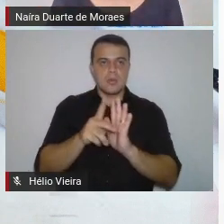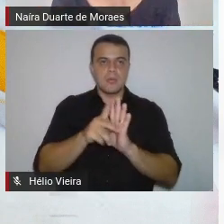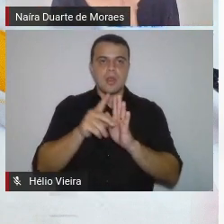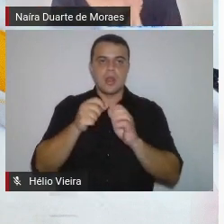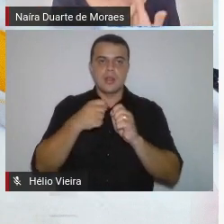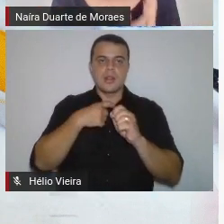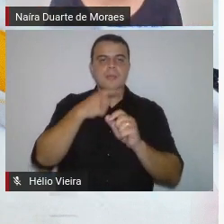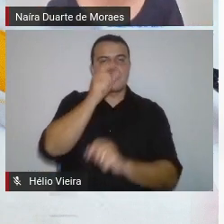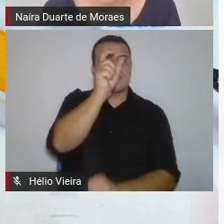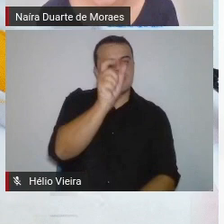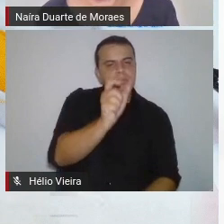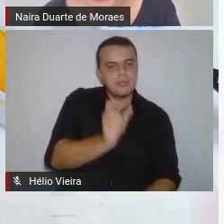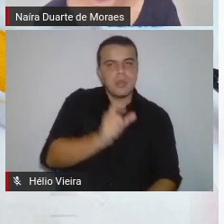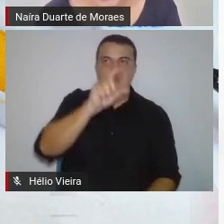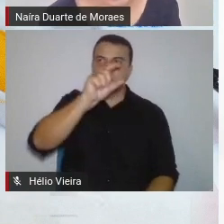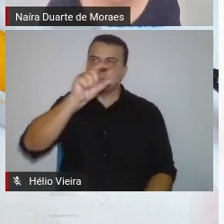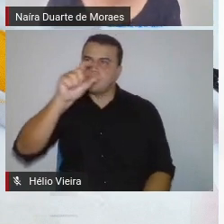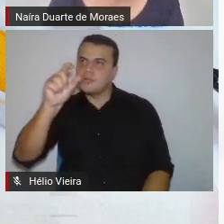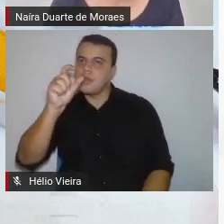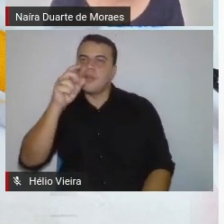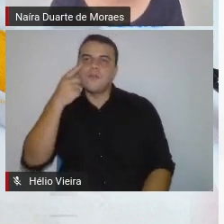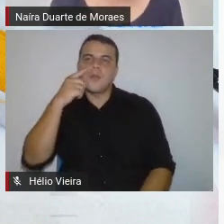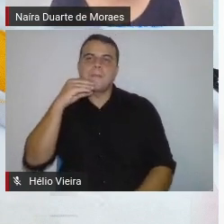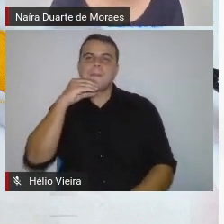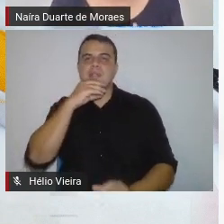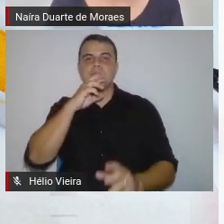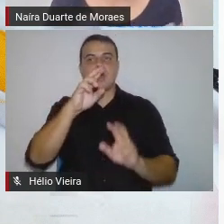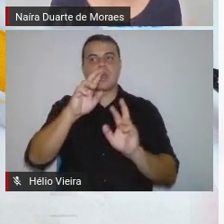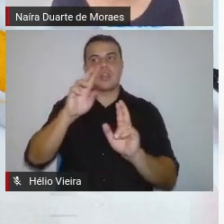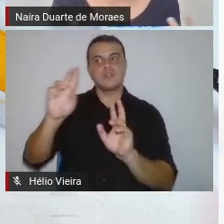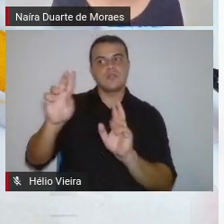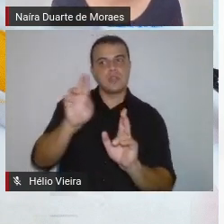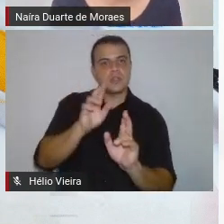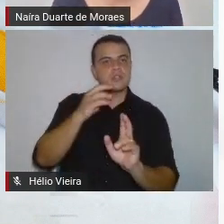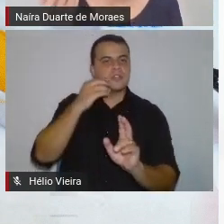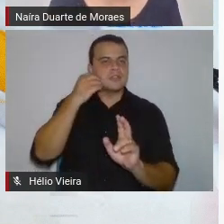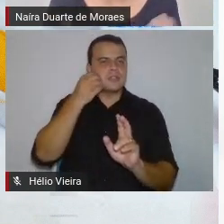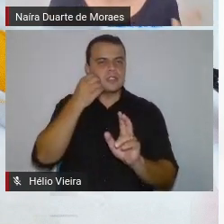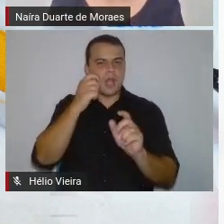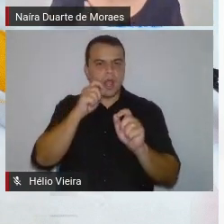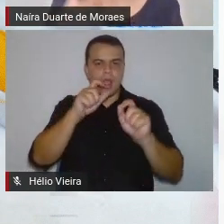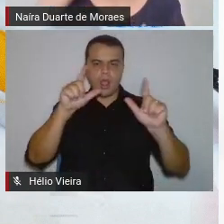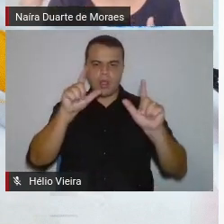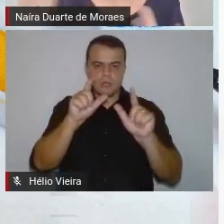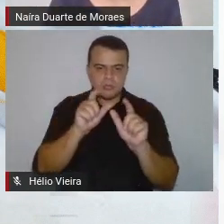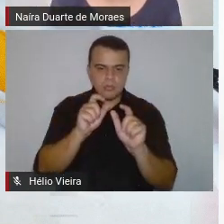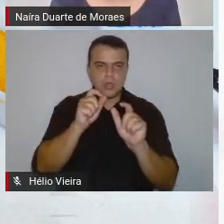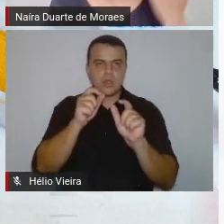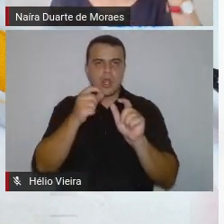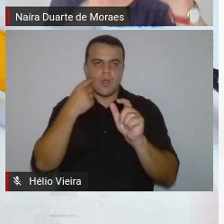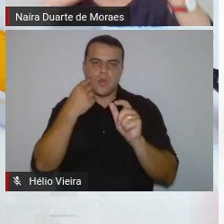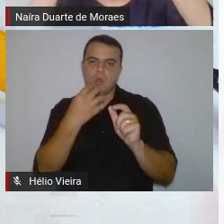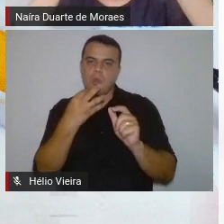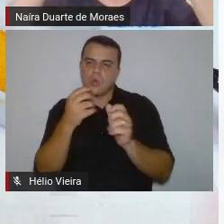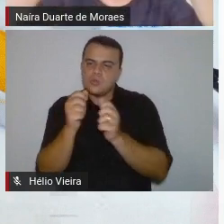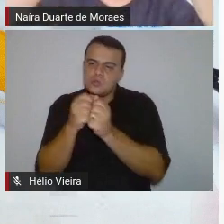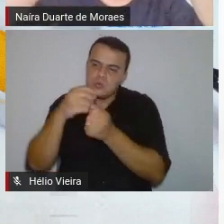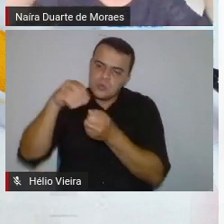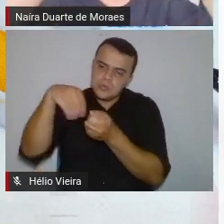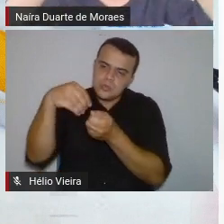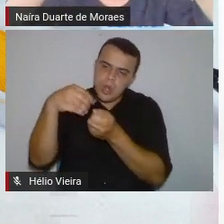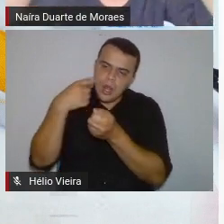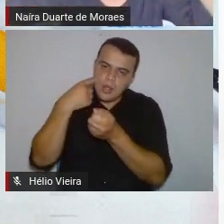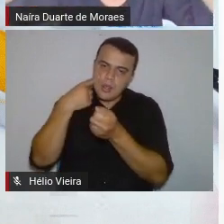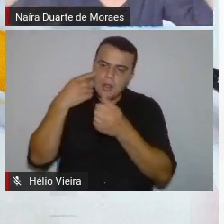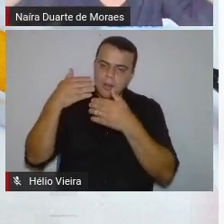e o degradê de cores. Então, é importante para a gente poder testar as transparências e como que uma cor interfere na outra quando a gente vai